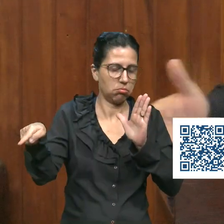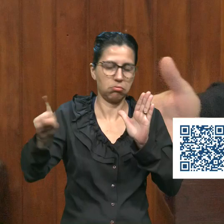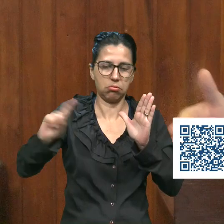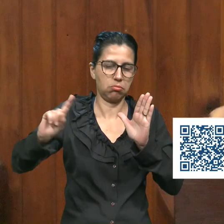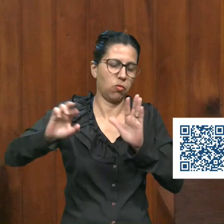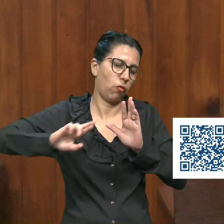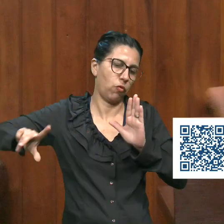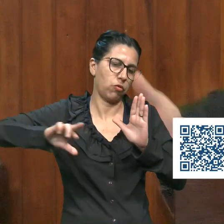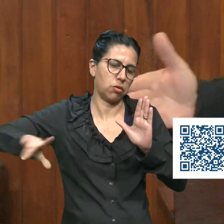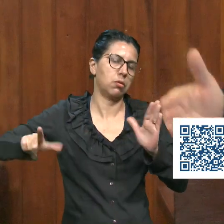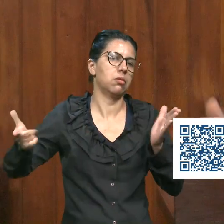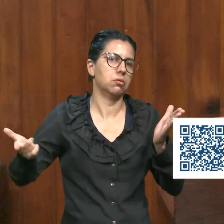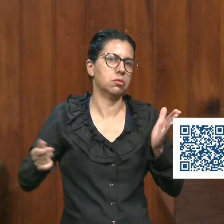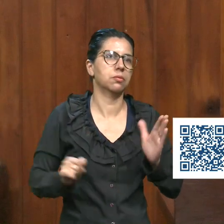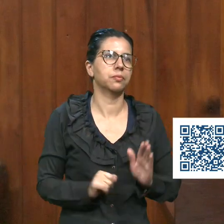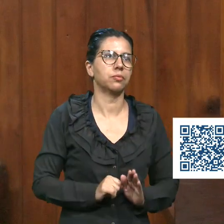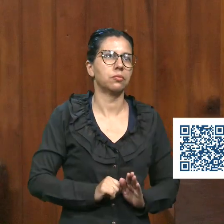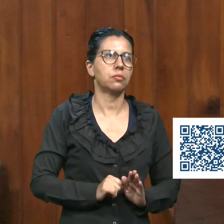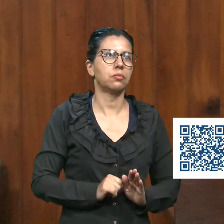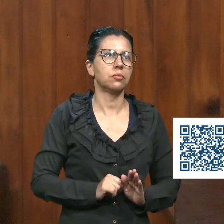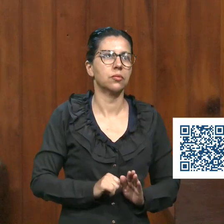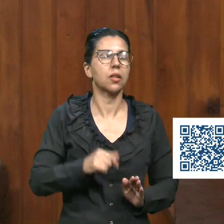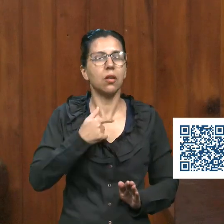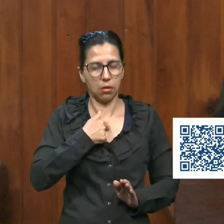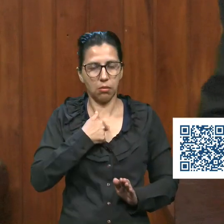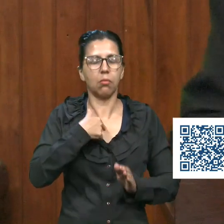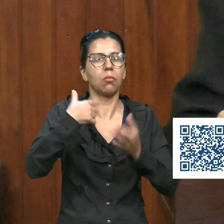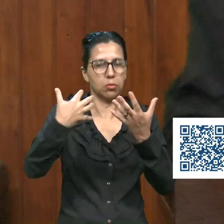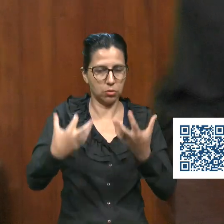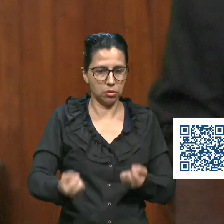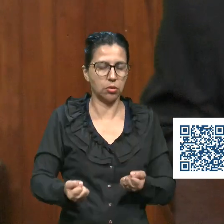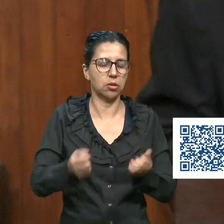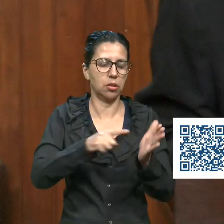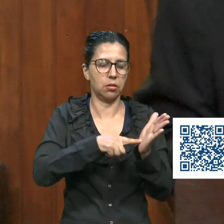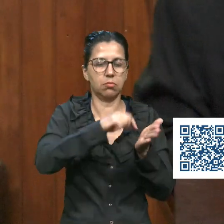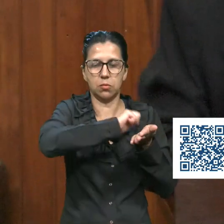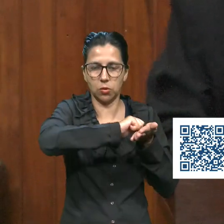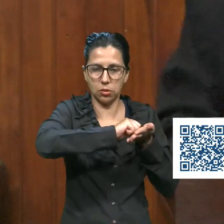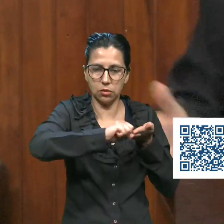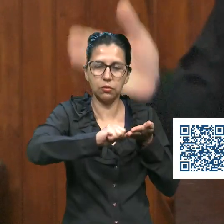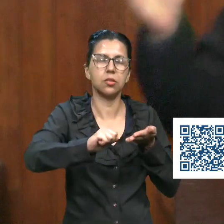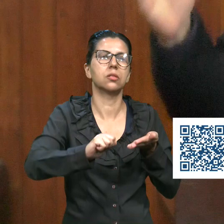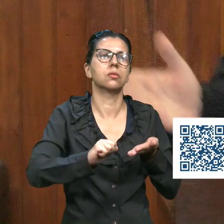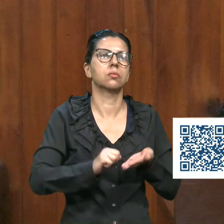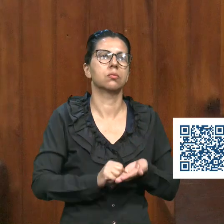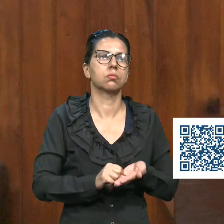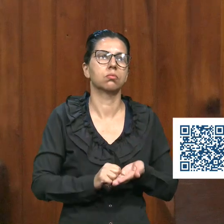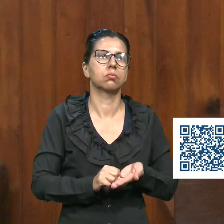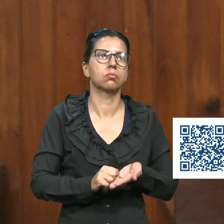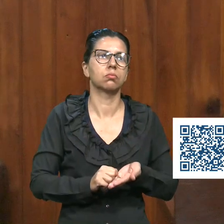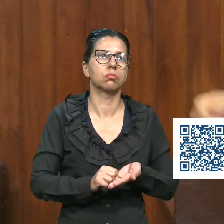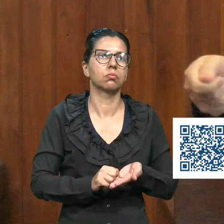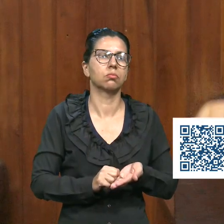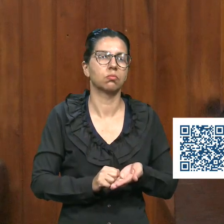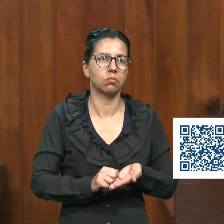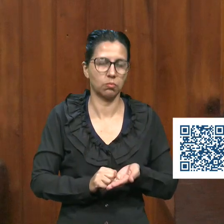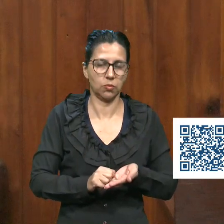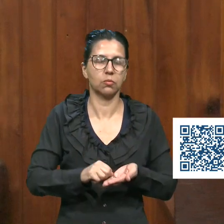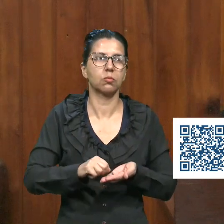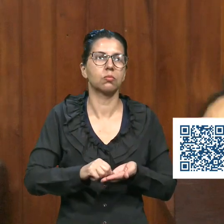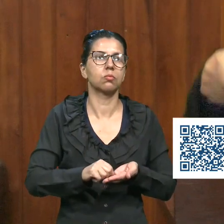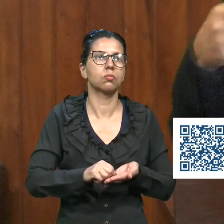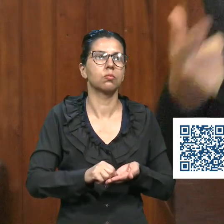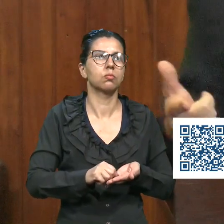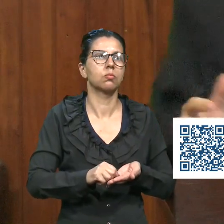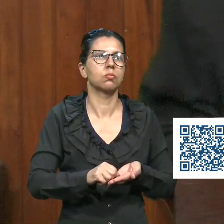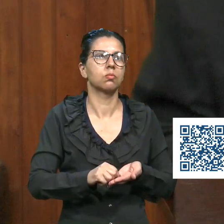Congresso Nacional. Nesse sentido, aprovei por escrito aqui aquela moção que o vereador Hélio colocou nesta casa